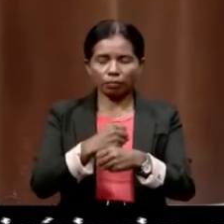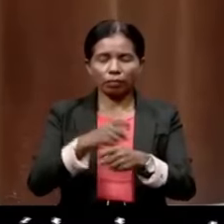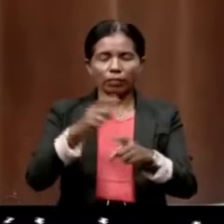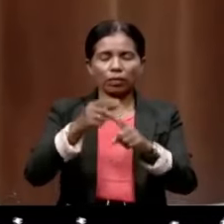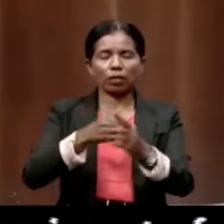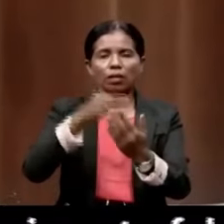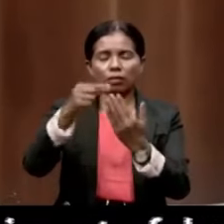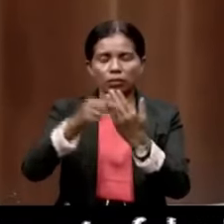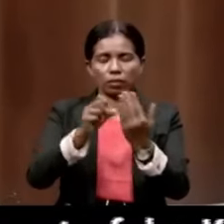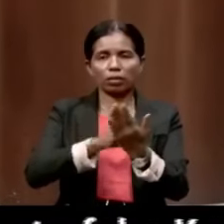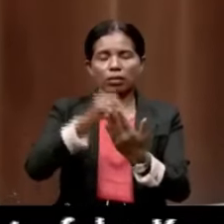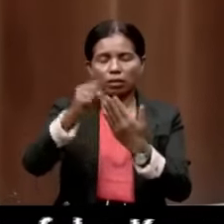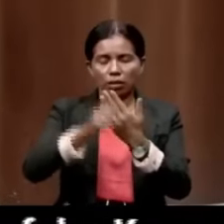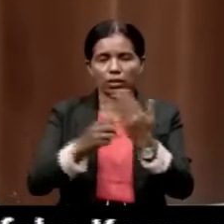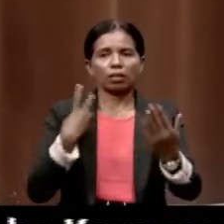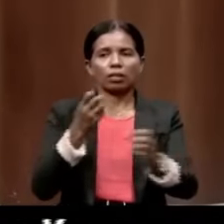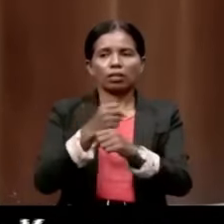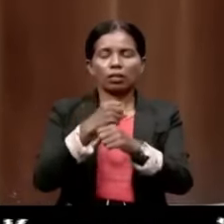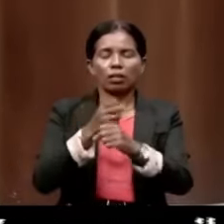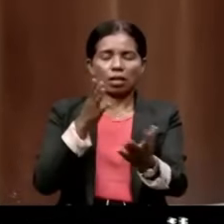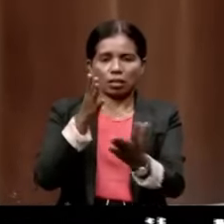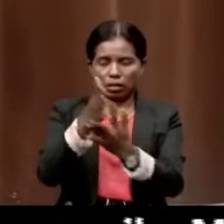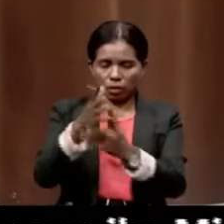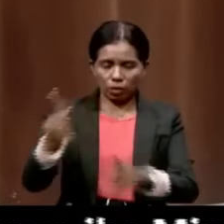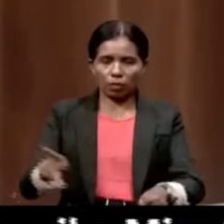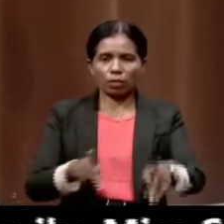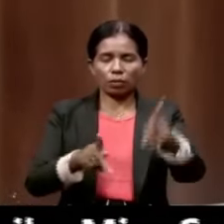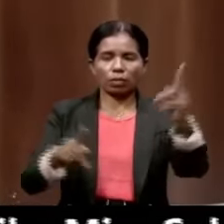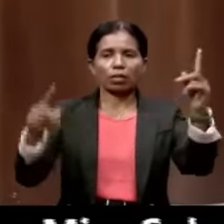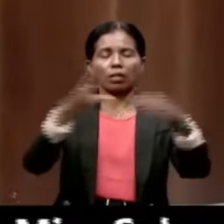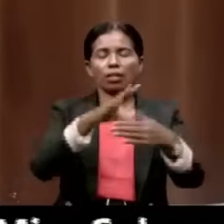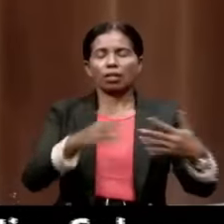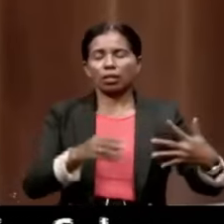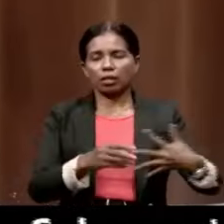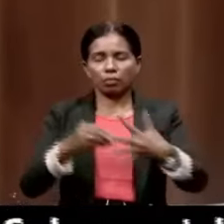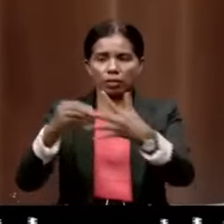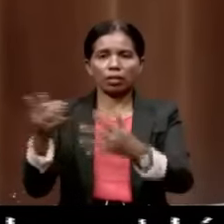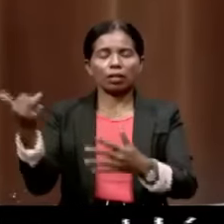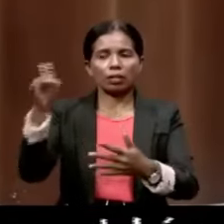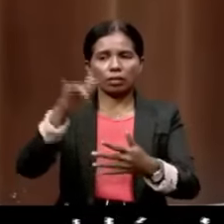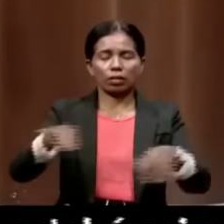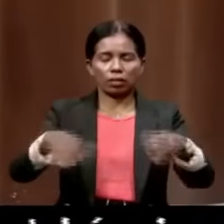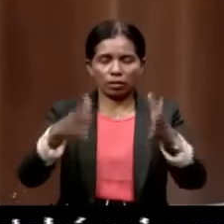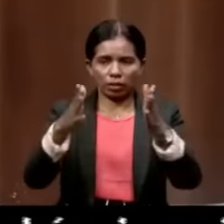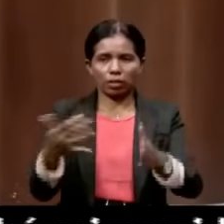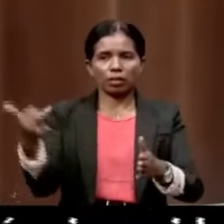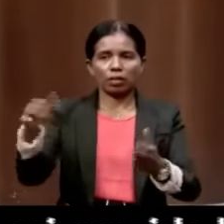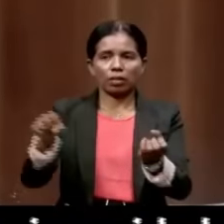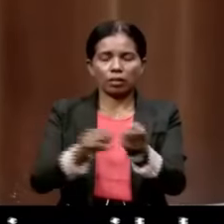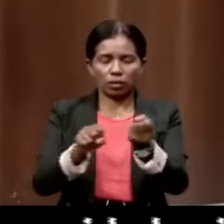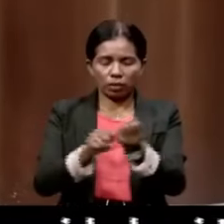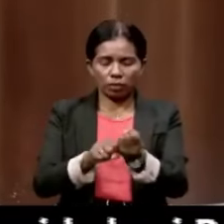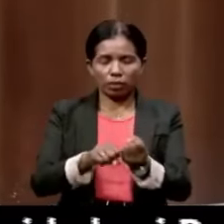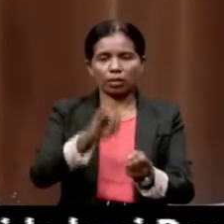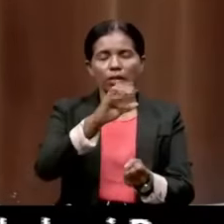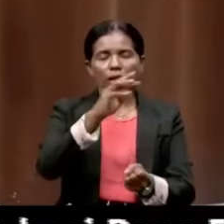setembro, baletem, ita selo lançamento ba acesso público, leu ba beneficiar sira nebema ka, leu ba trabalho sira nebema durante contribuir ba